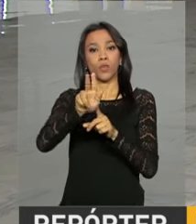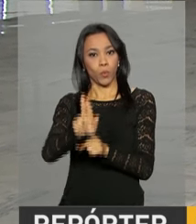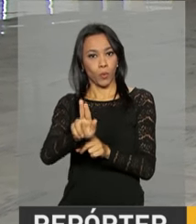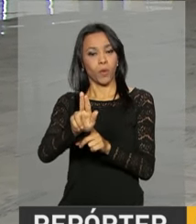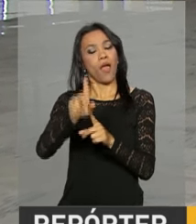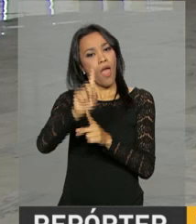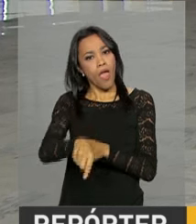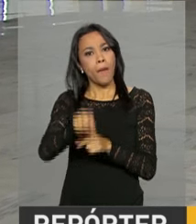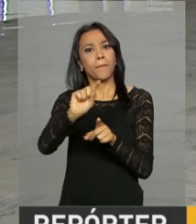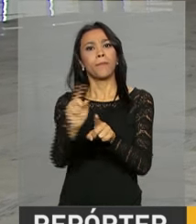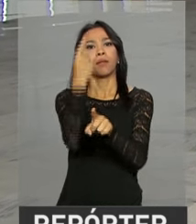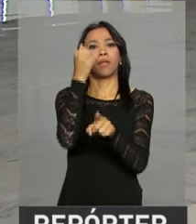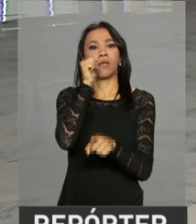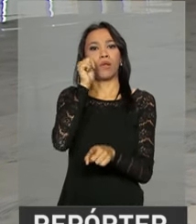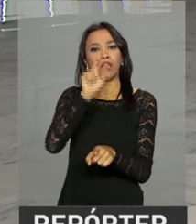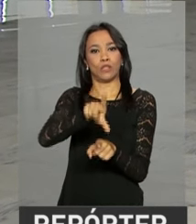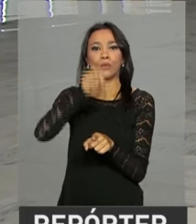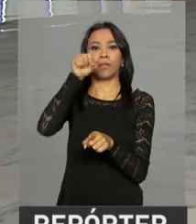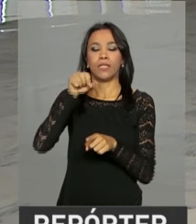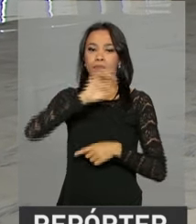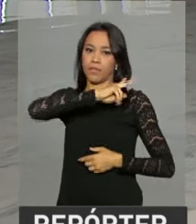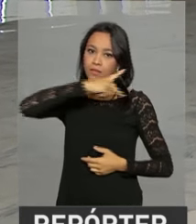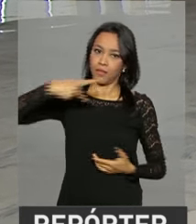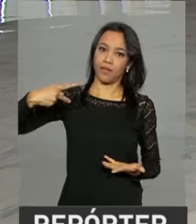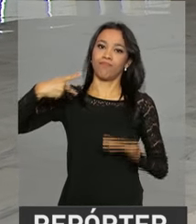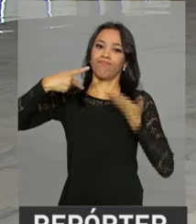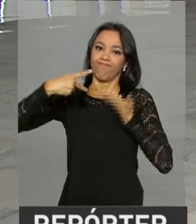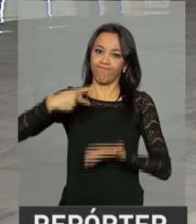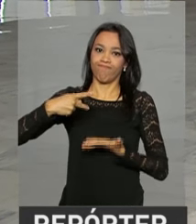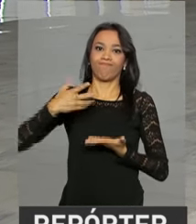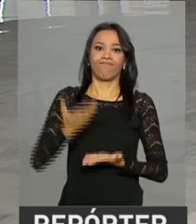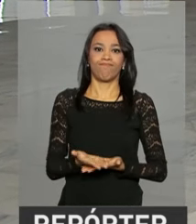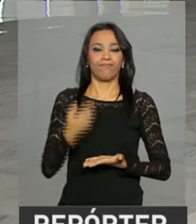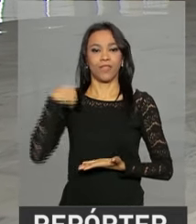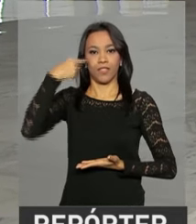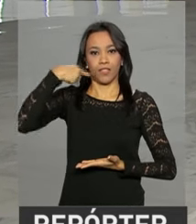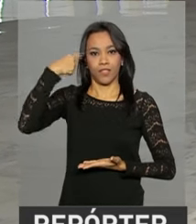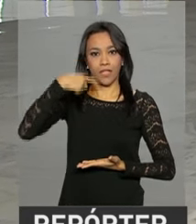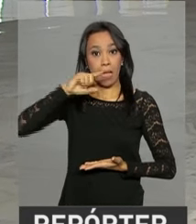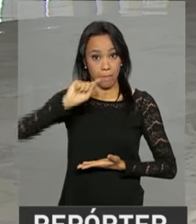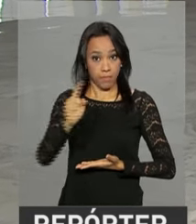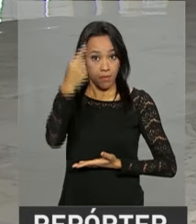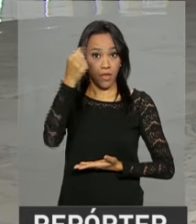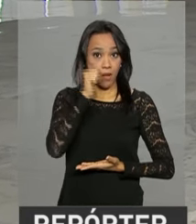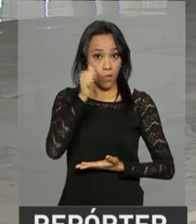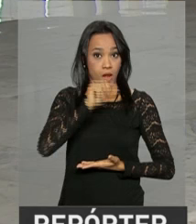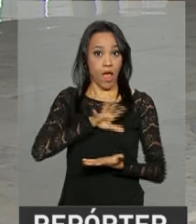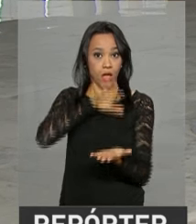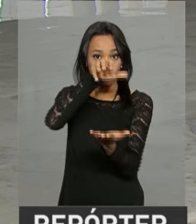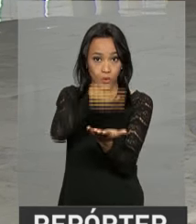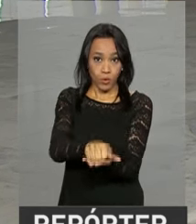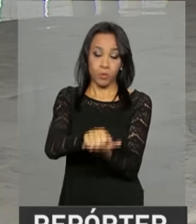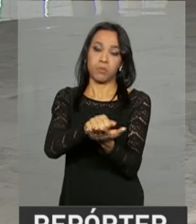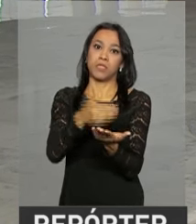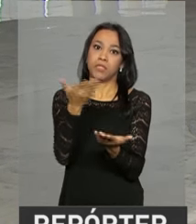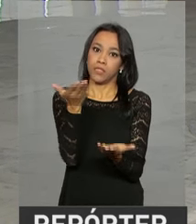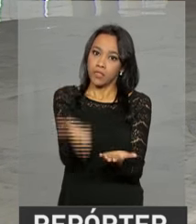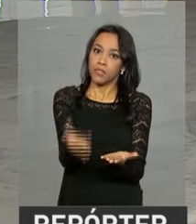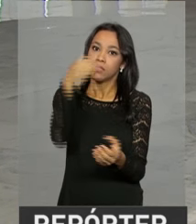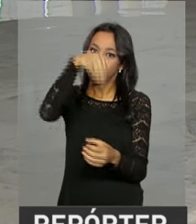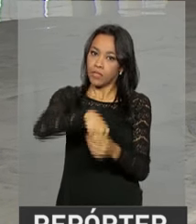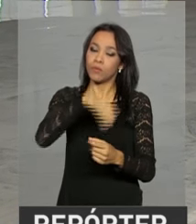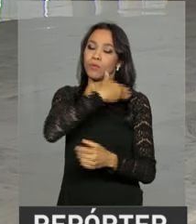ela vai ser a primeira mulher a ocupar o cargo de advogada Geral da União ela também é a primeira mulher a ocupar um cargo no primeiro Escalão do